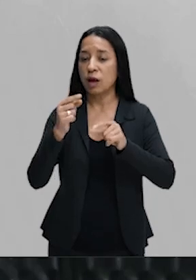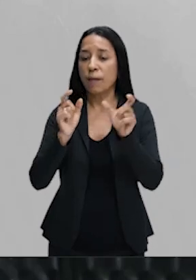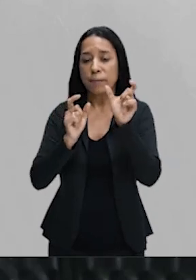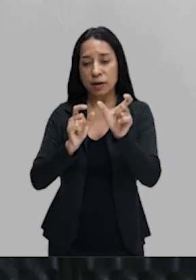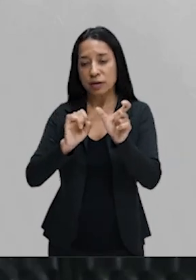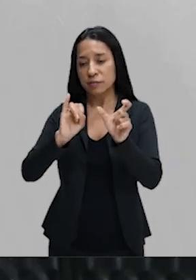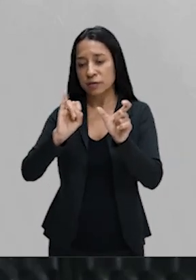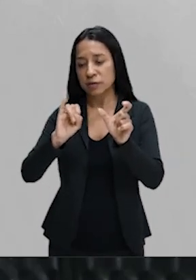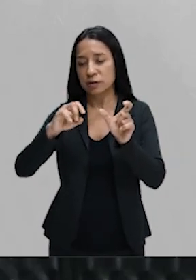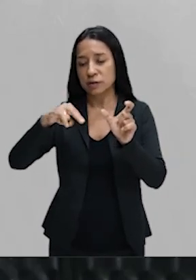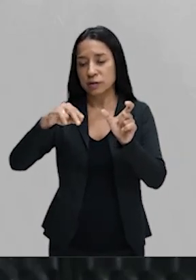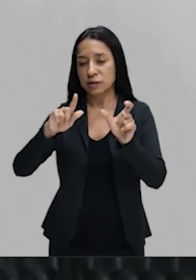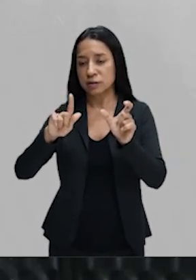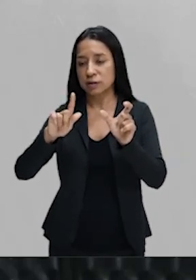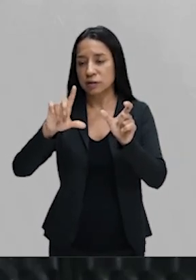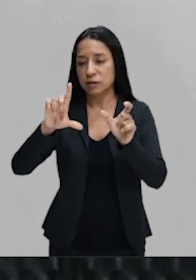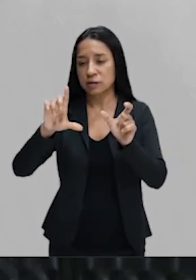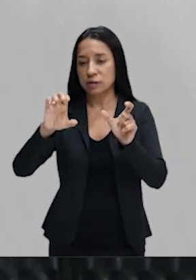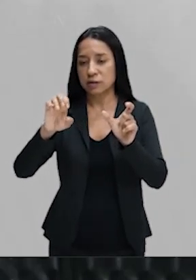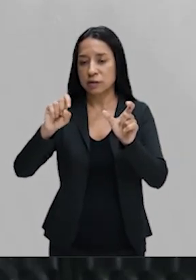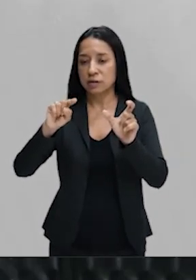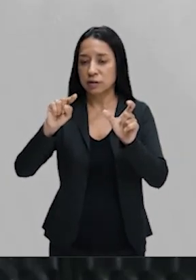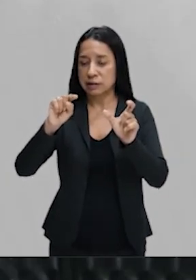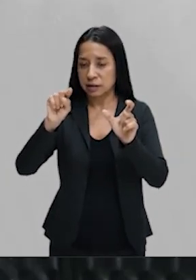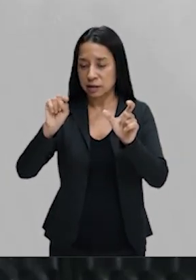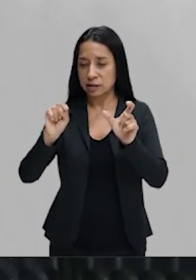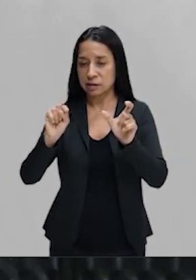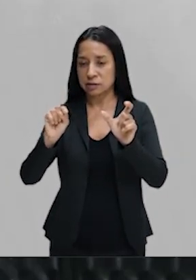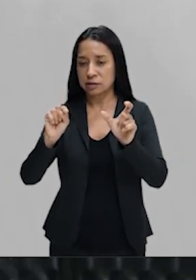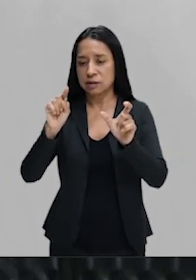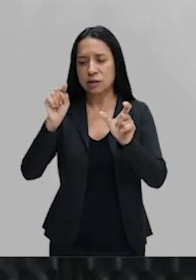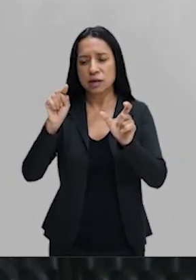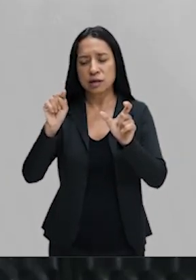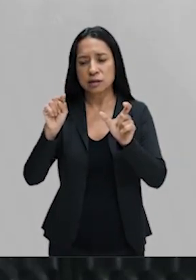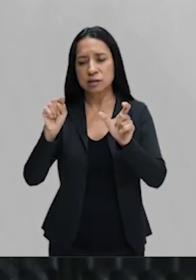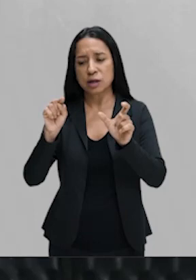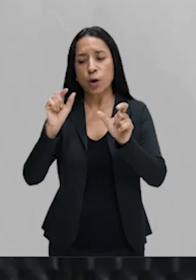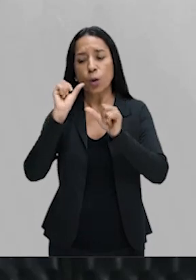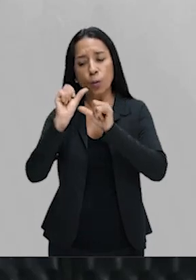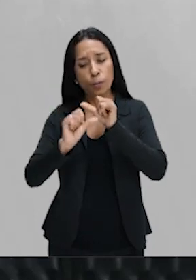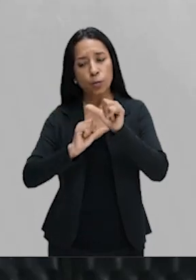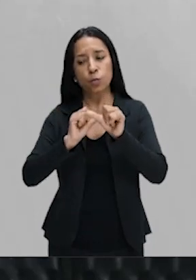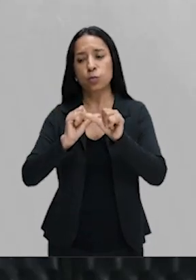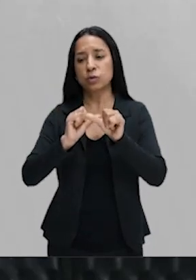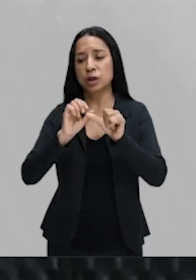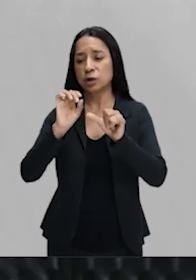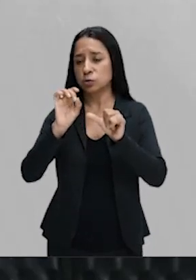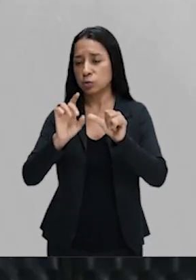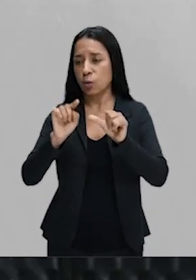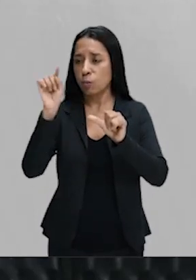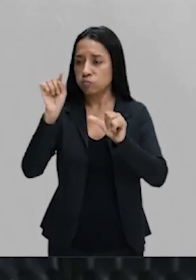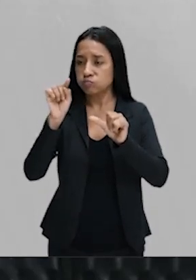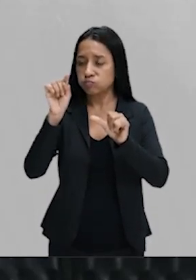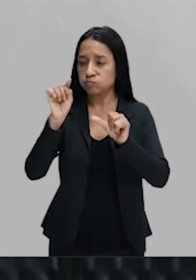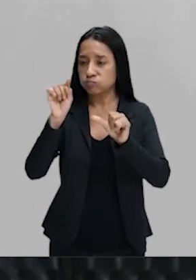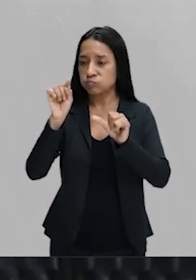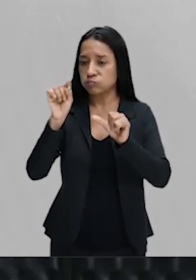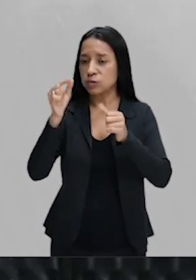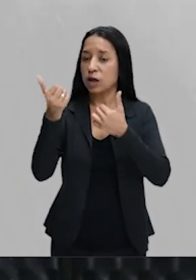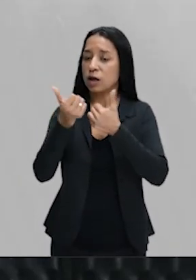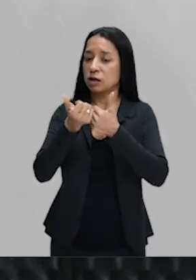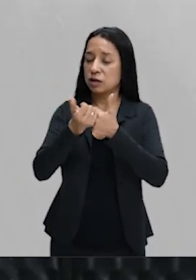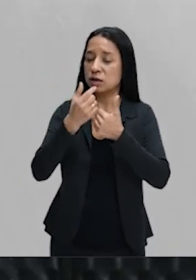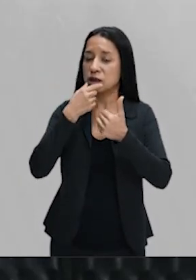Porque em espanhol eu só tenho um tipo de acentuação gráfica. E não pode ser o acento circunflexo, porque ele